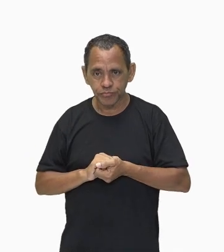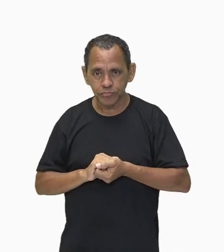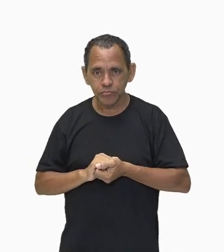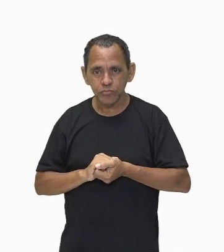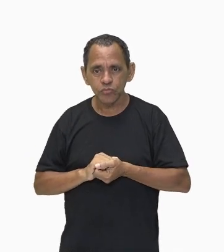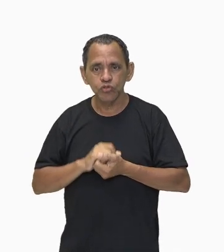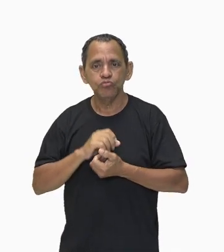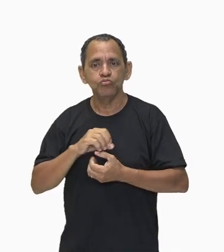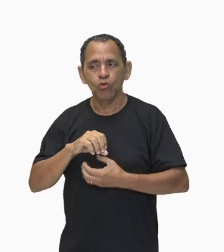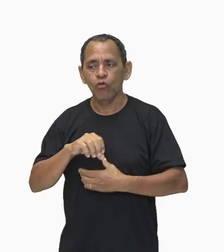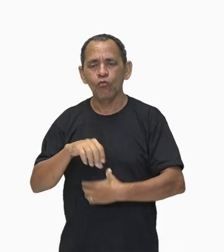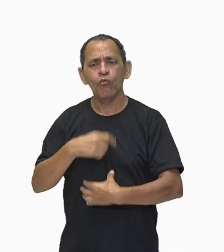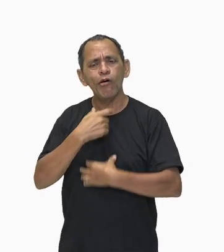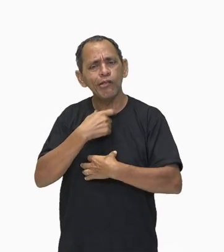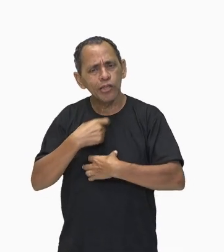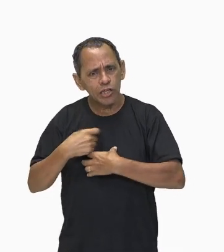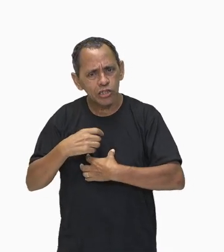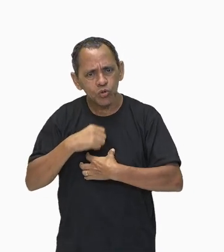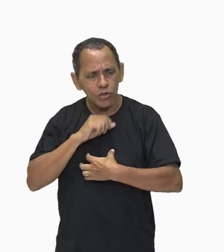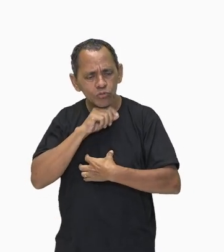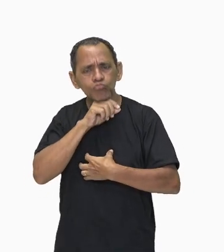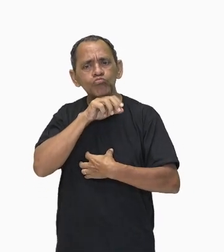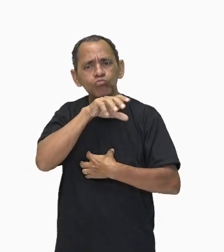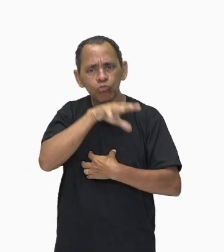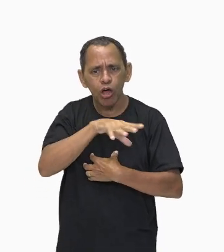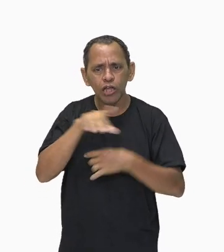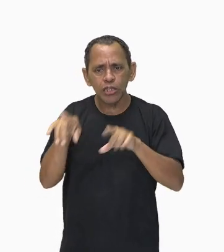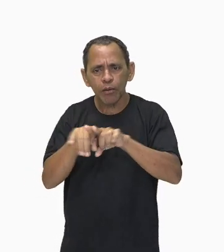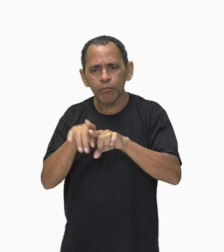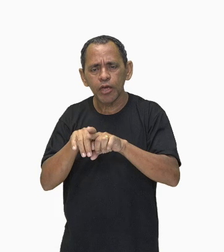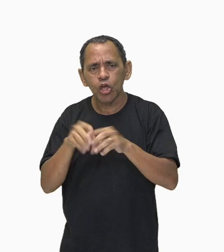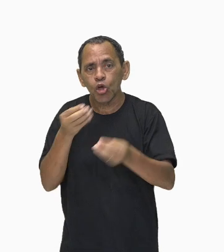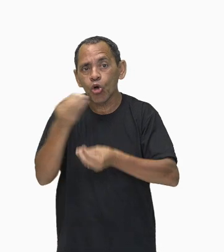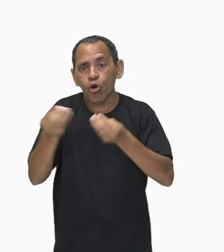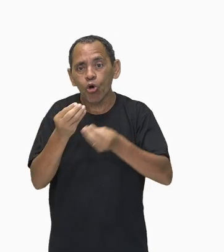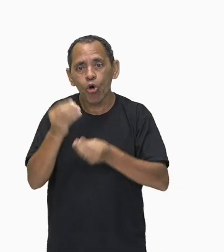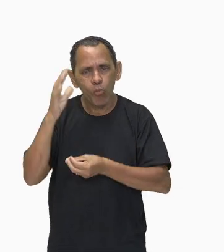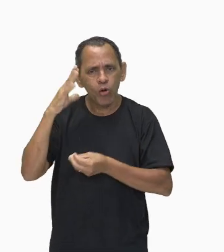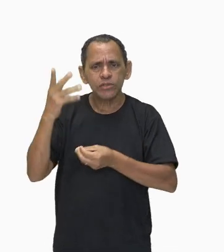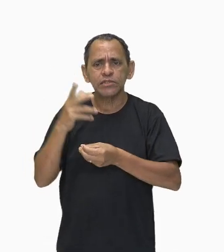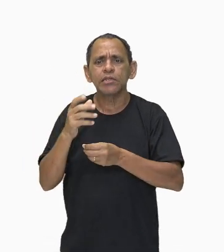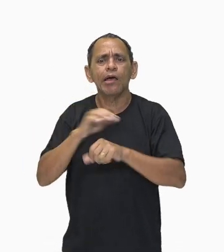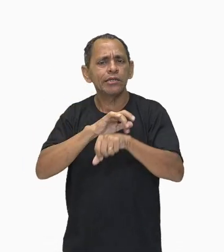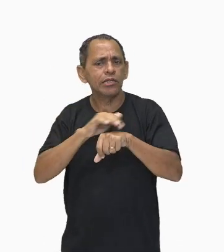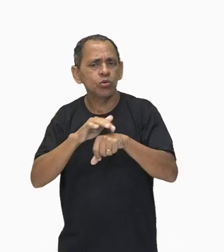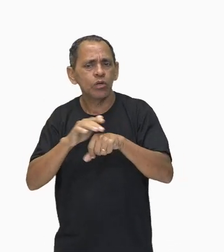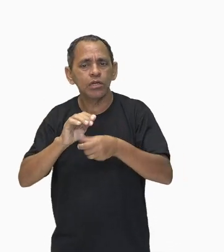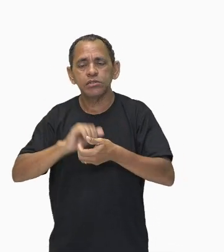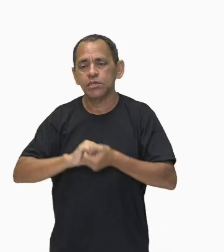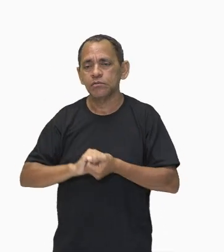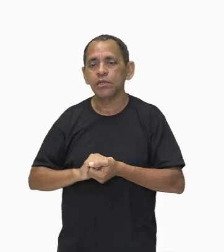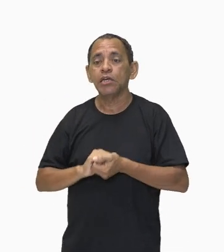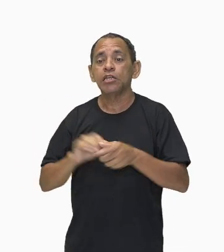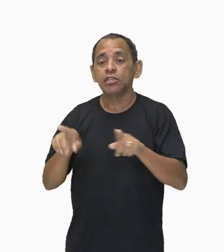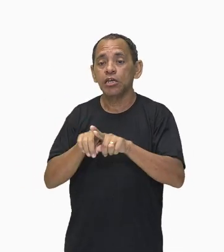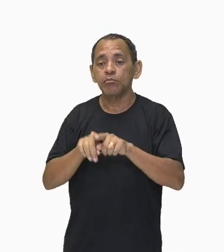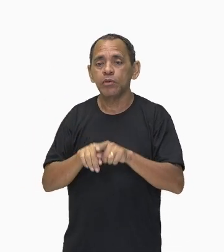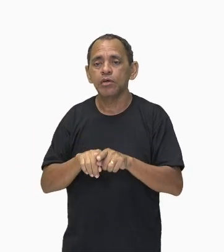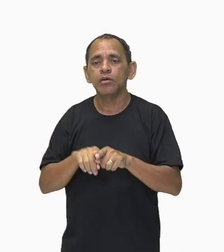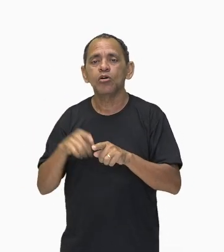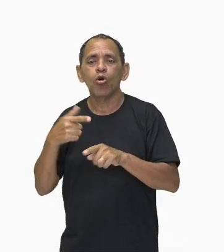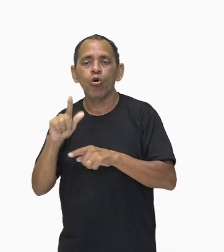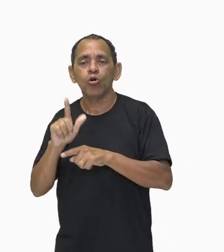que aconteça a doença, tá? Para vocês entenderem. Hérnia hiatal,